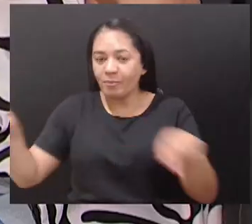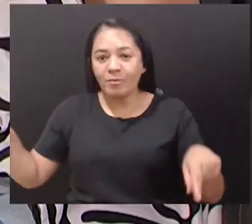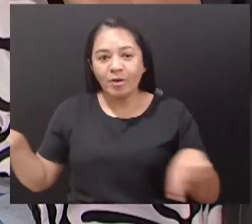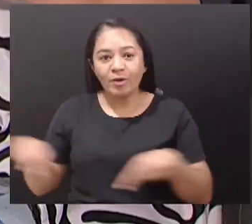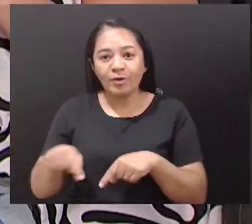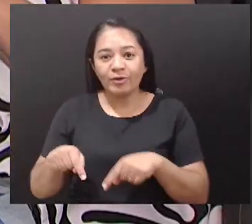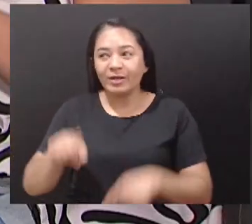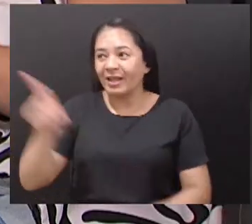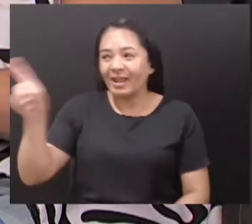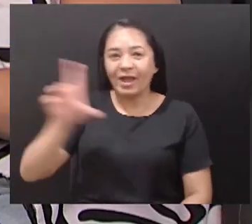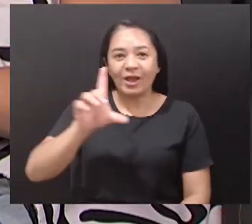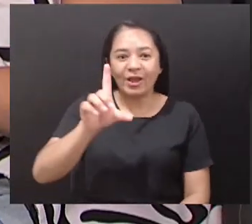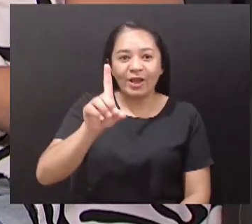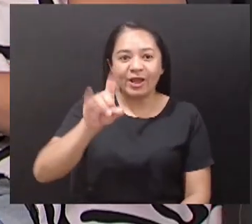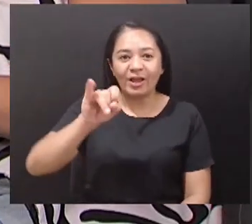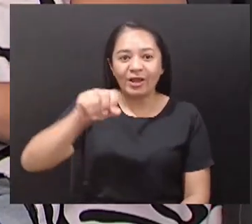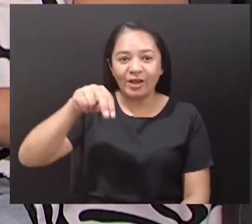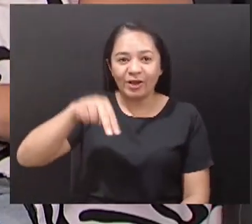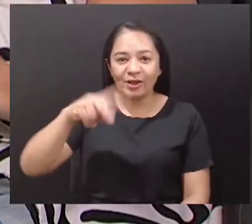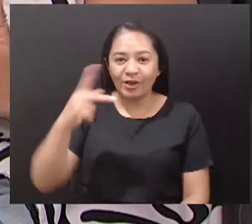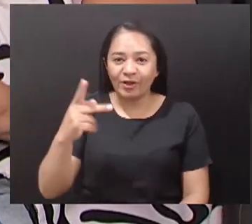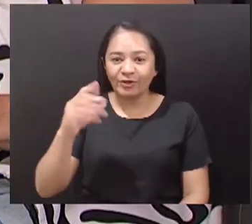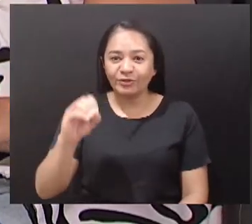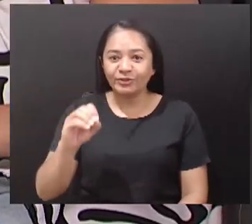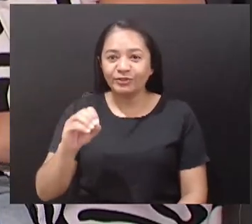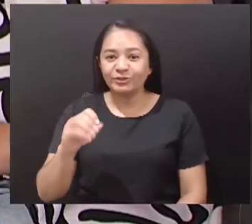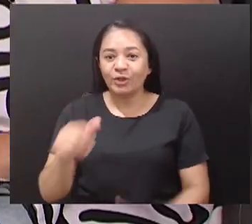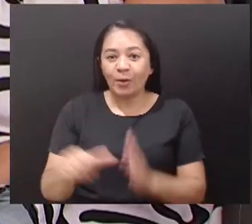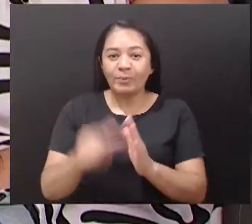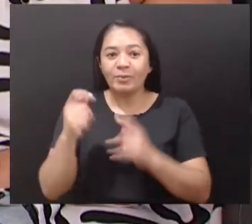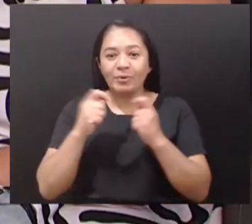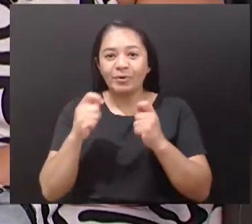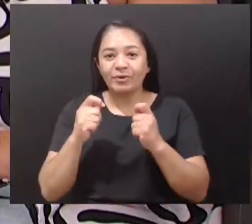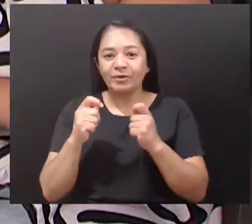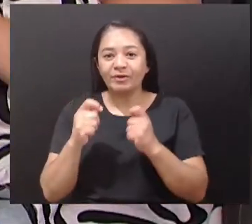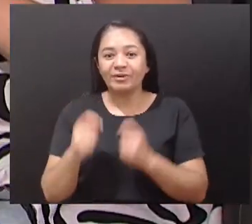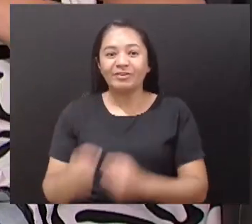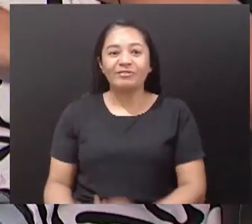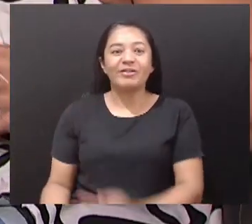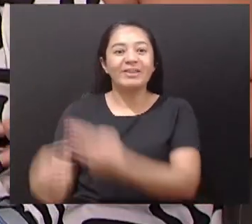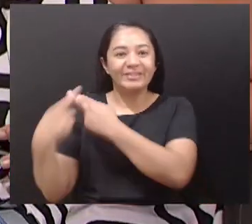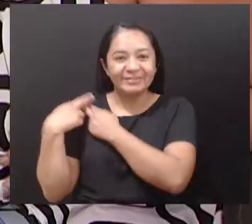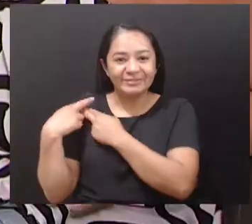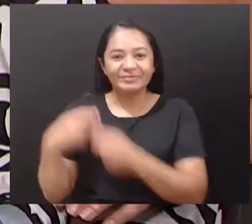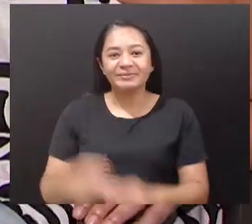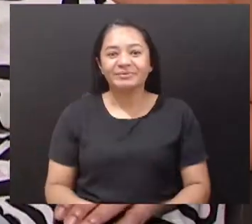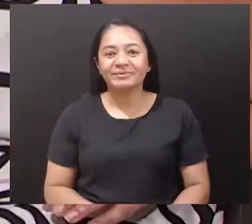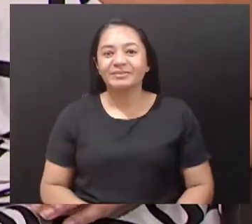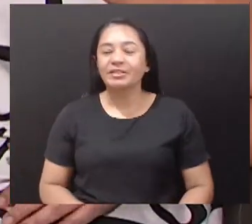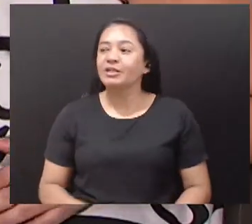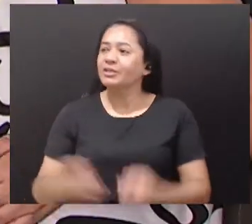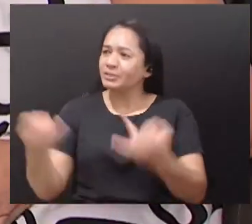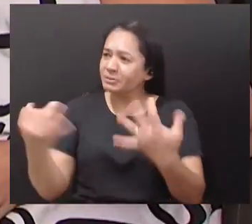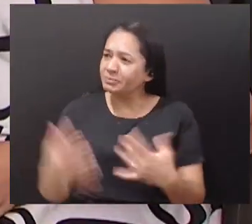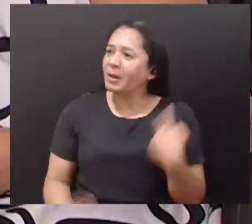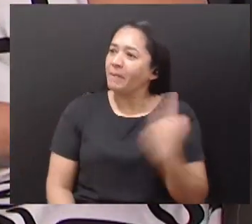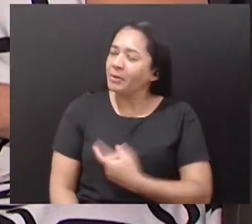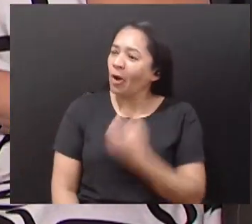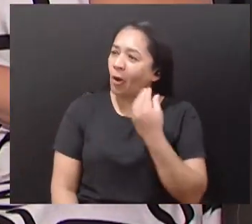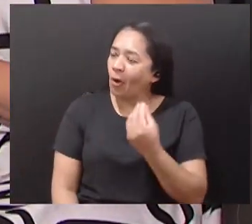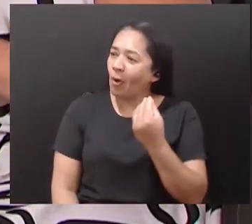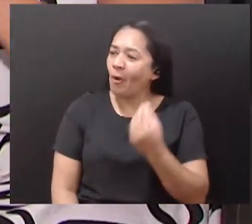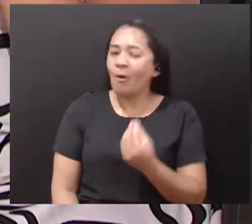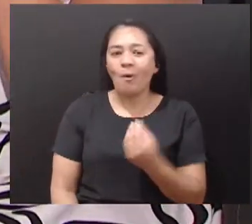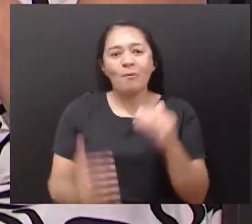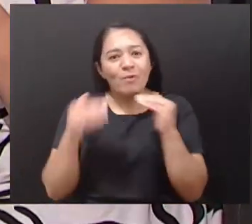foi o nosso entrevistado no primeiro bloco, disse que foi dono. Evan, conta pra gente, que coincidência boa,